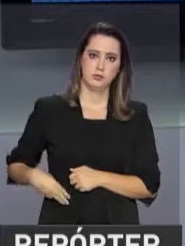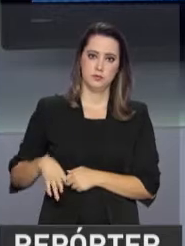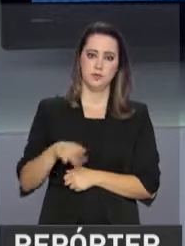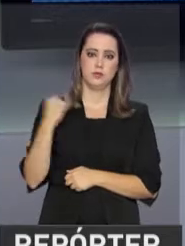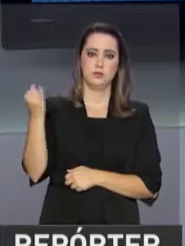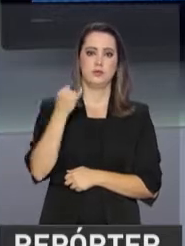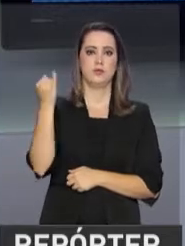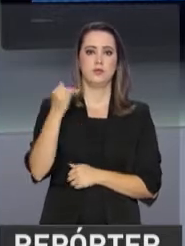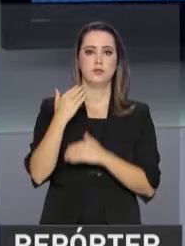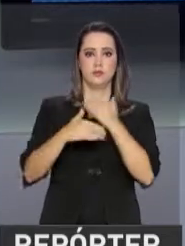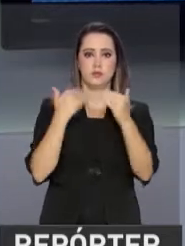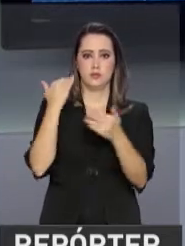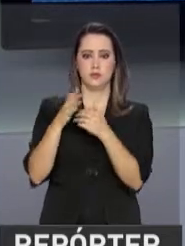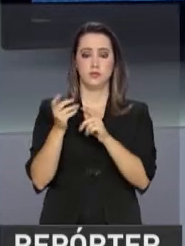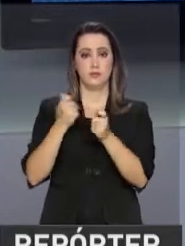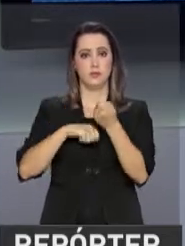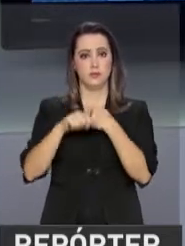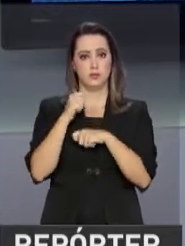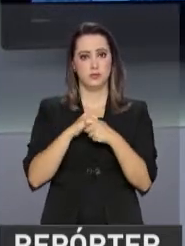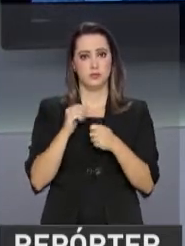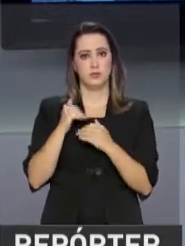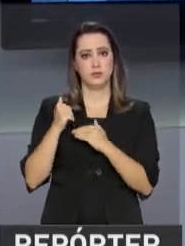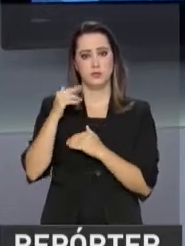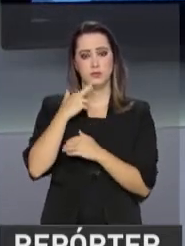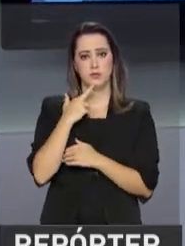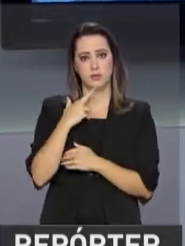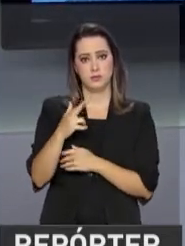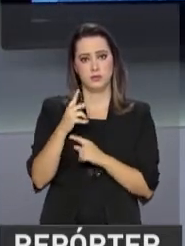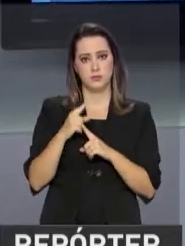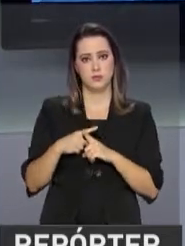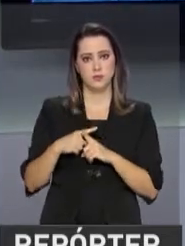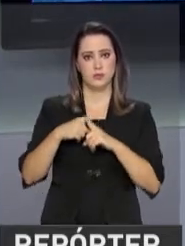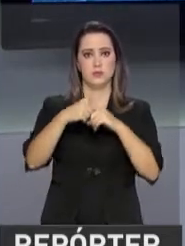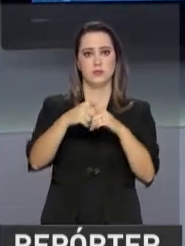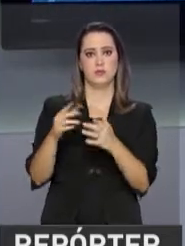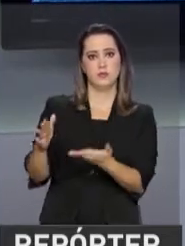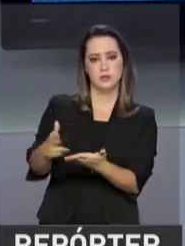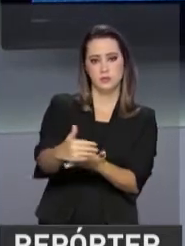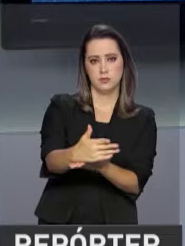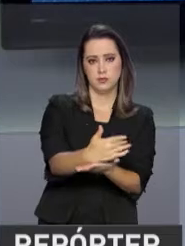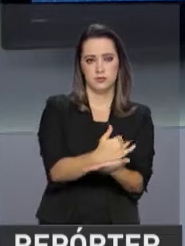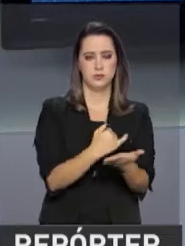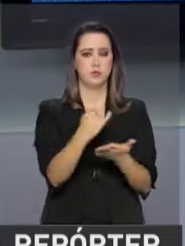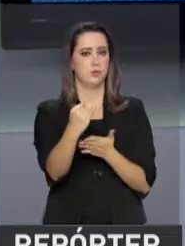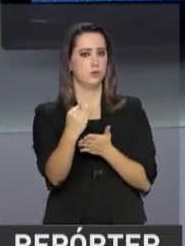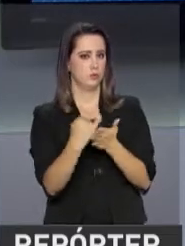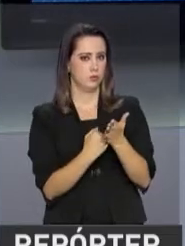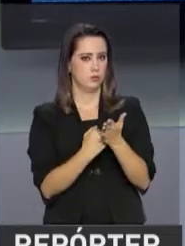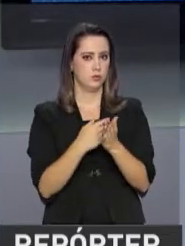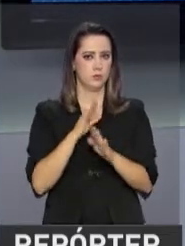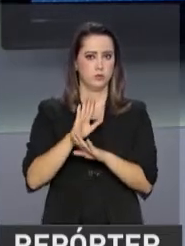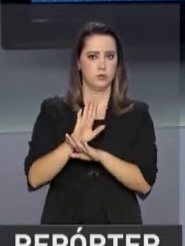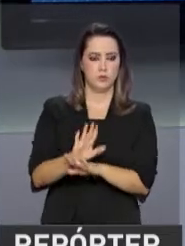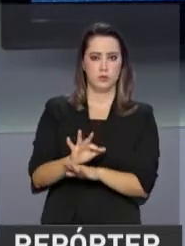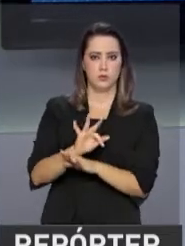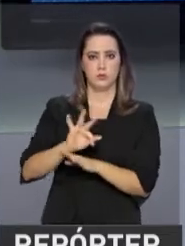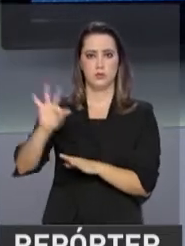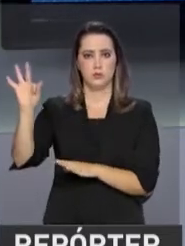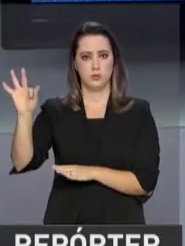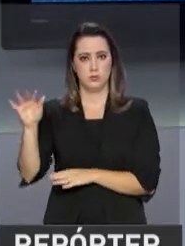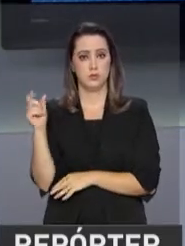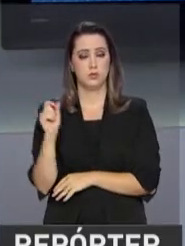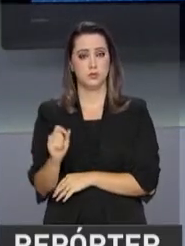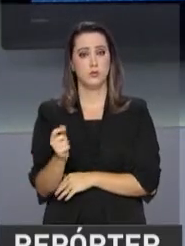destacou que o crescimento da atividade econômica trará mais resultados positivos na arrecadação de impostos e contribuições